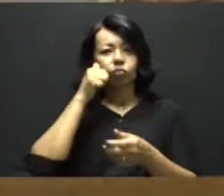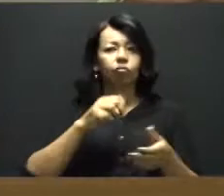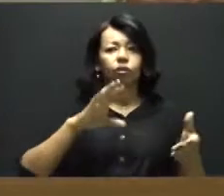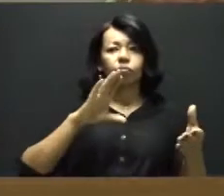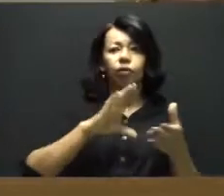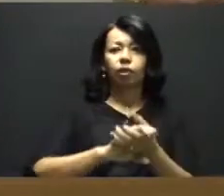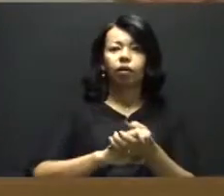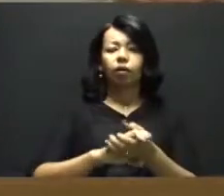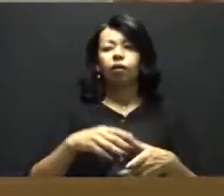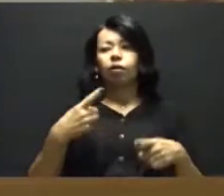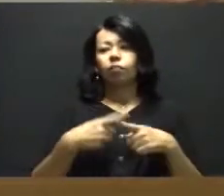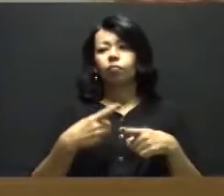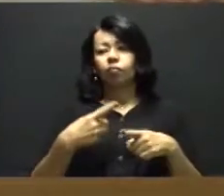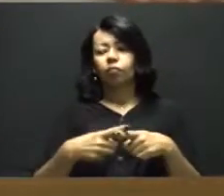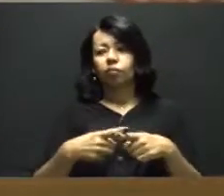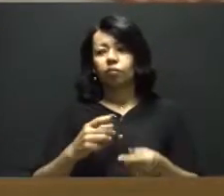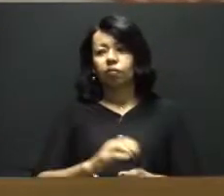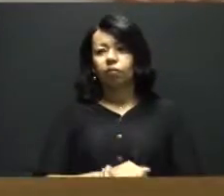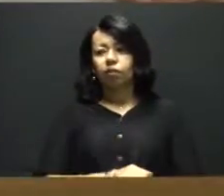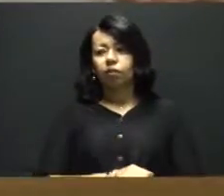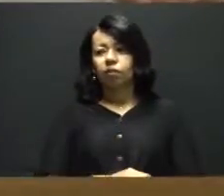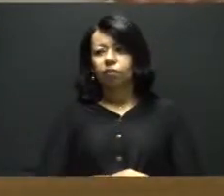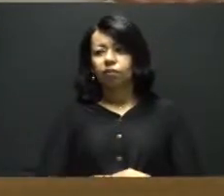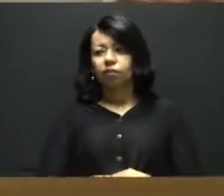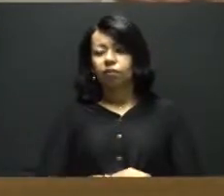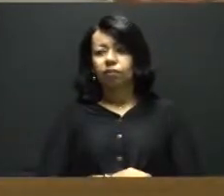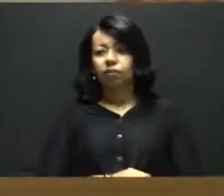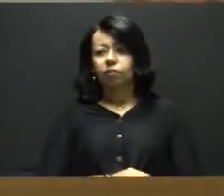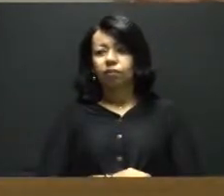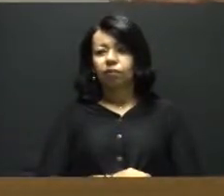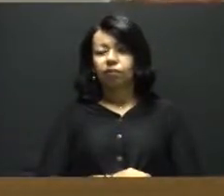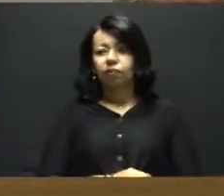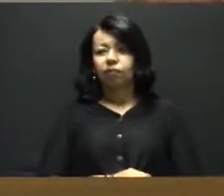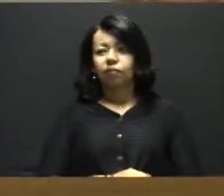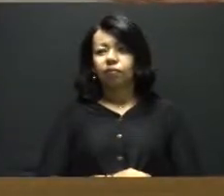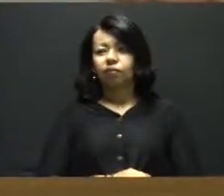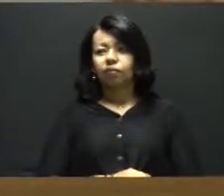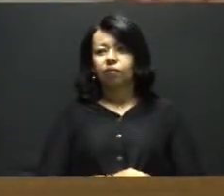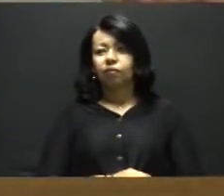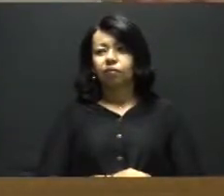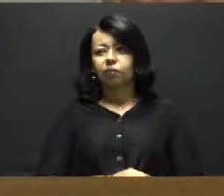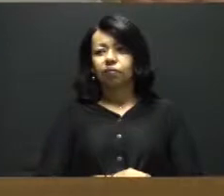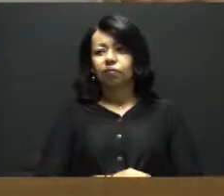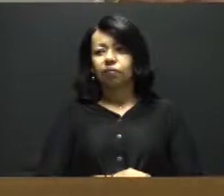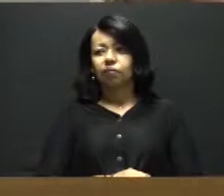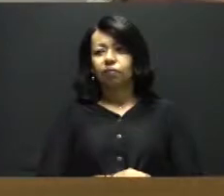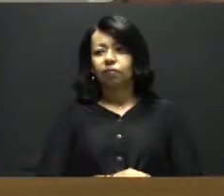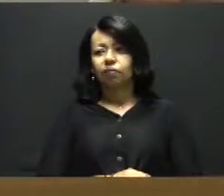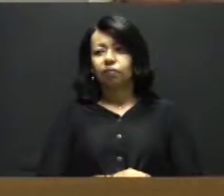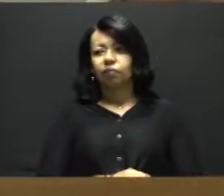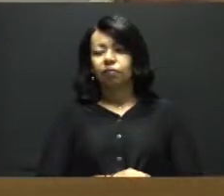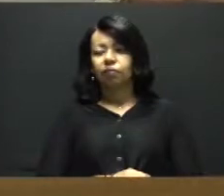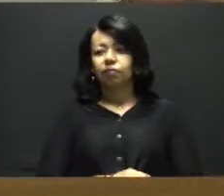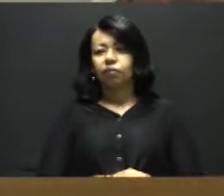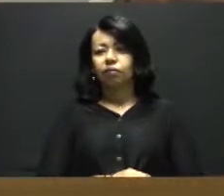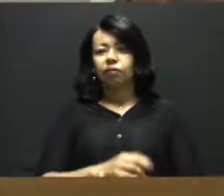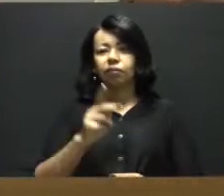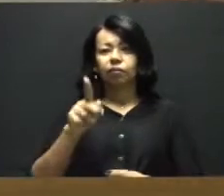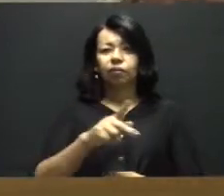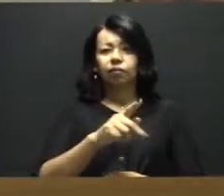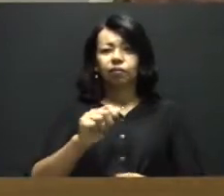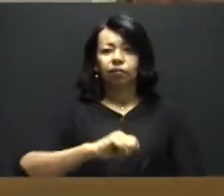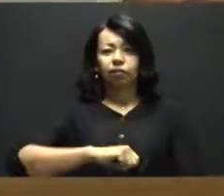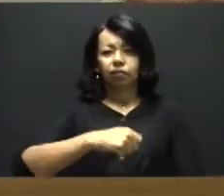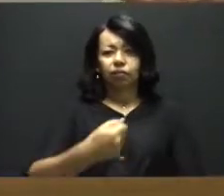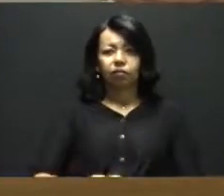eu tinha perdido a fé mas depois eu e muito para o tom e também que